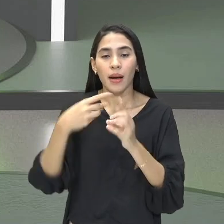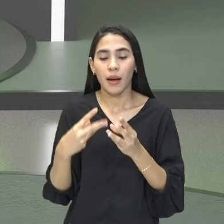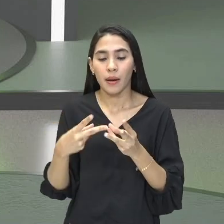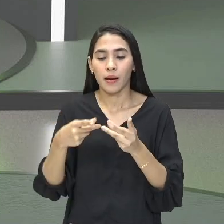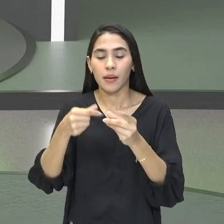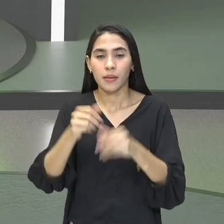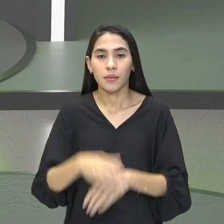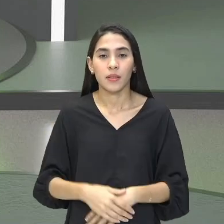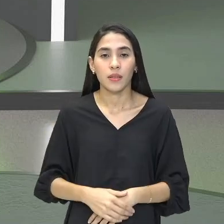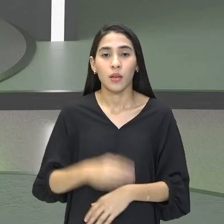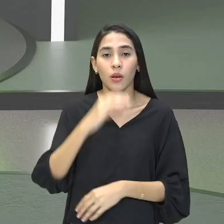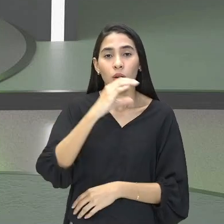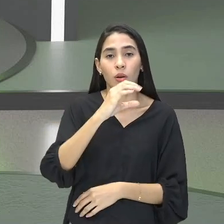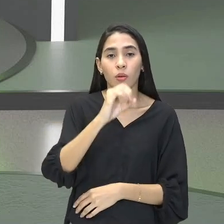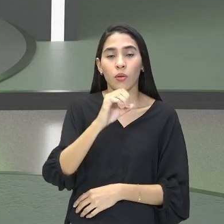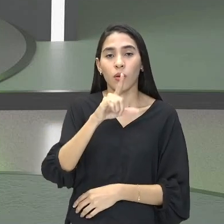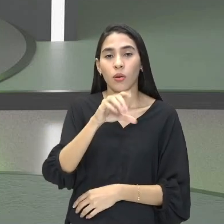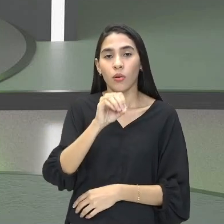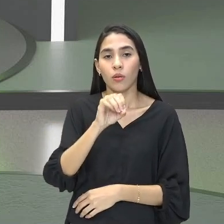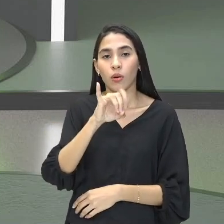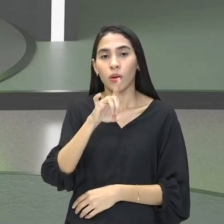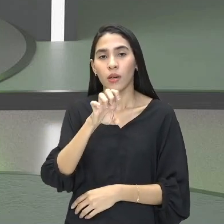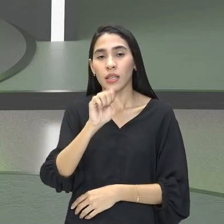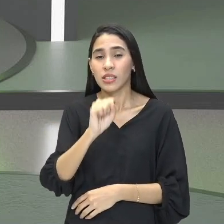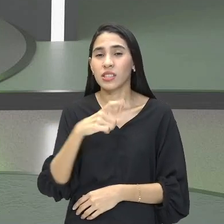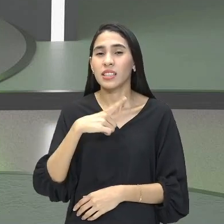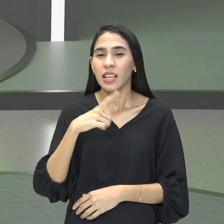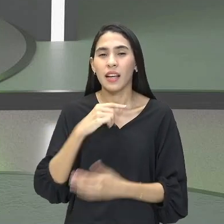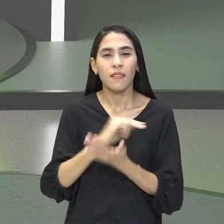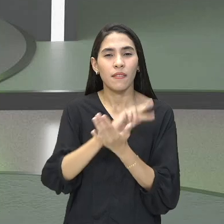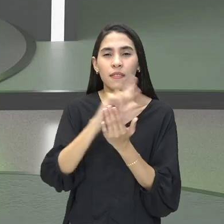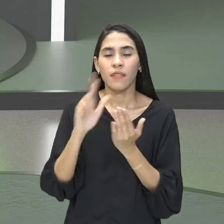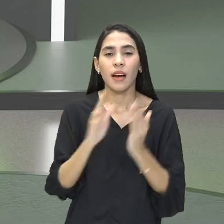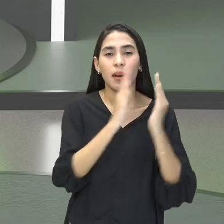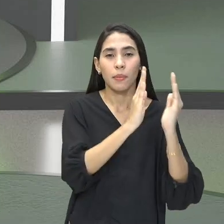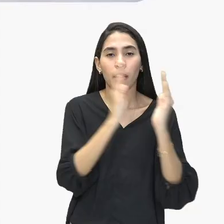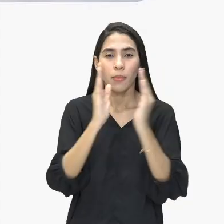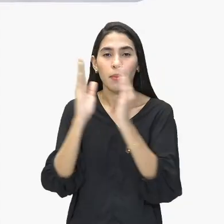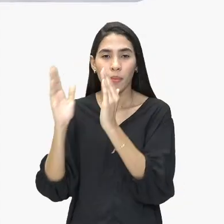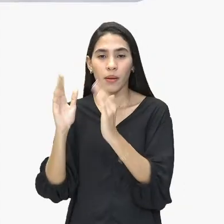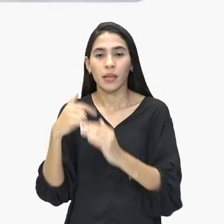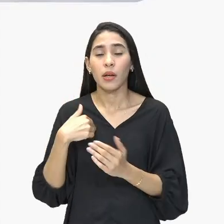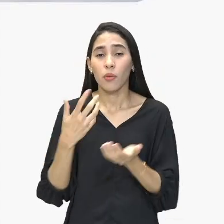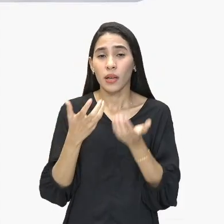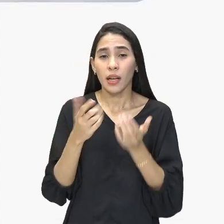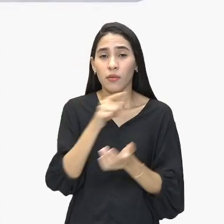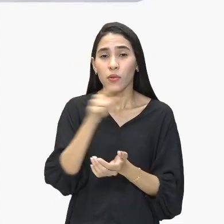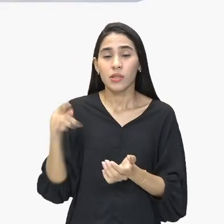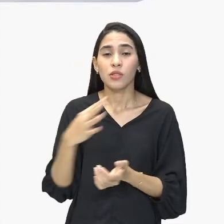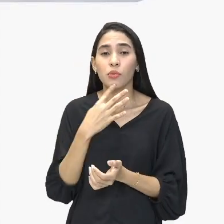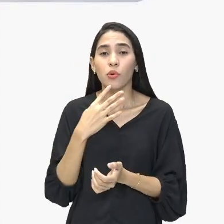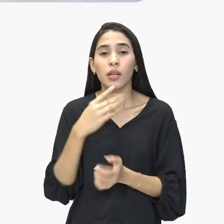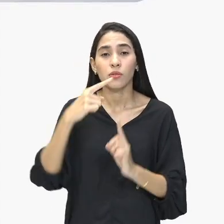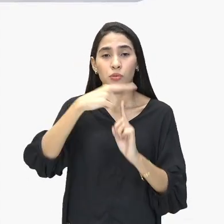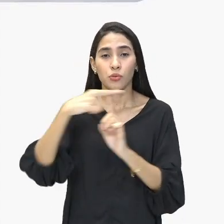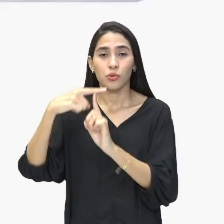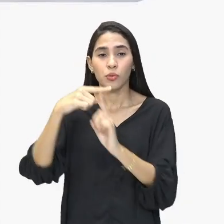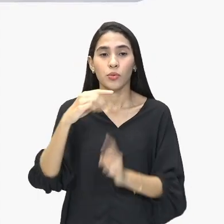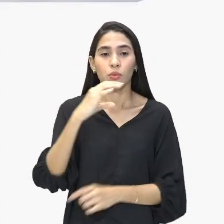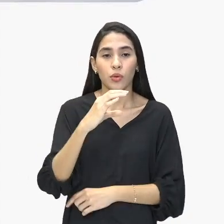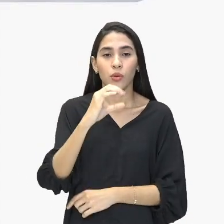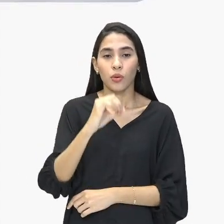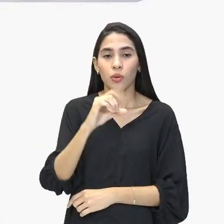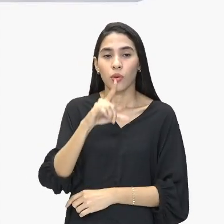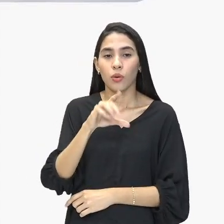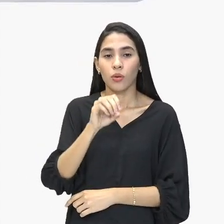ter várias classificações. Eu quero que vocês conheçam esses tipos de coloides. O primeiro, gente, é